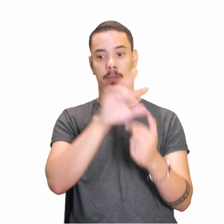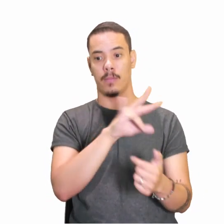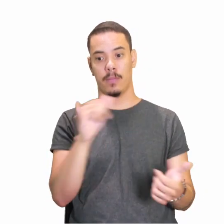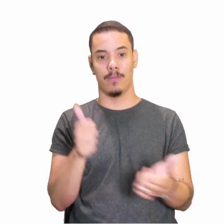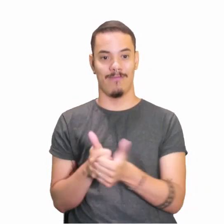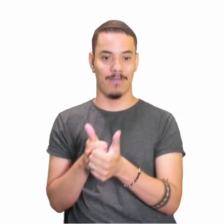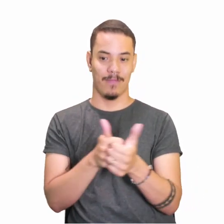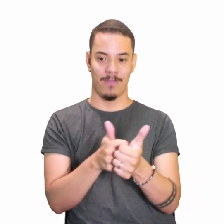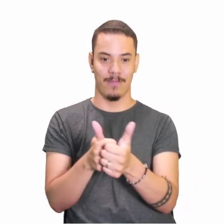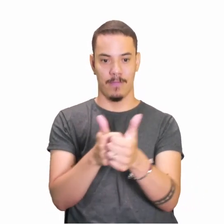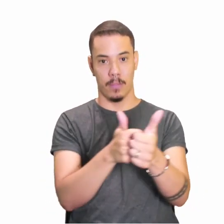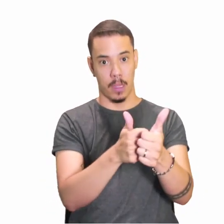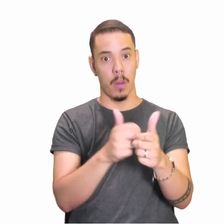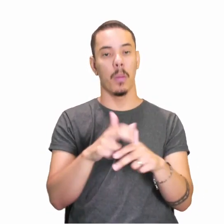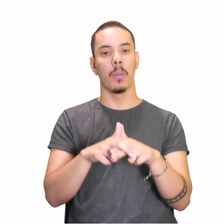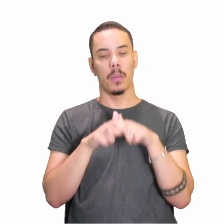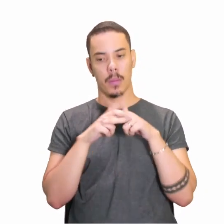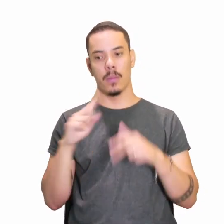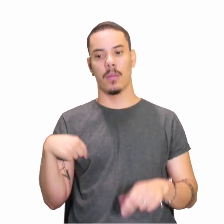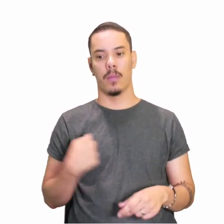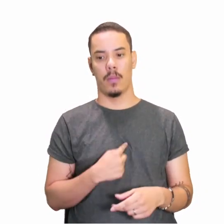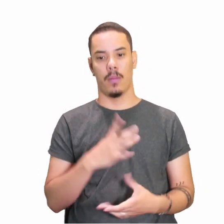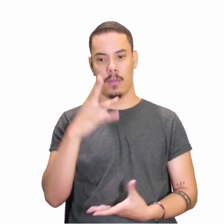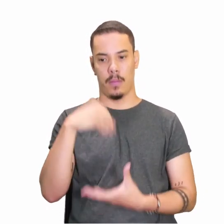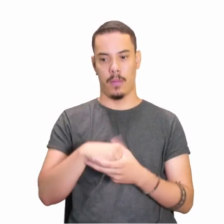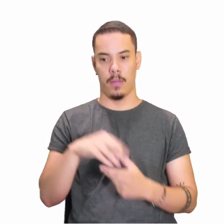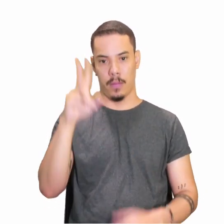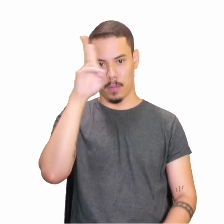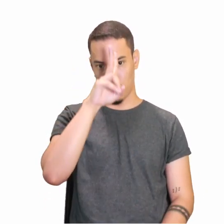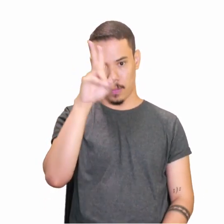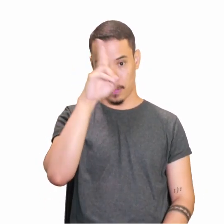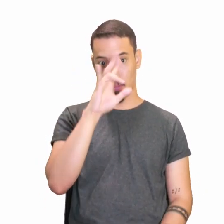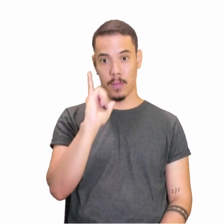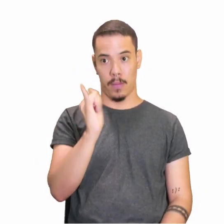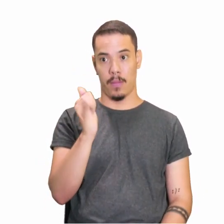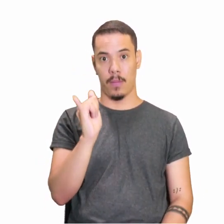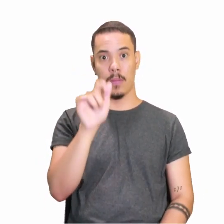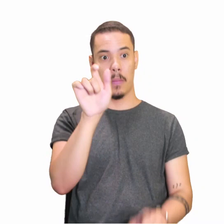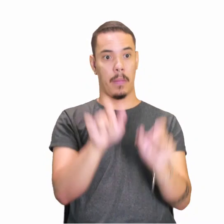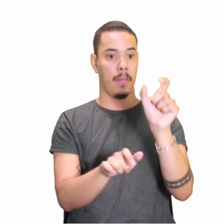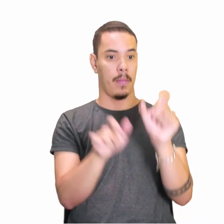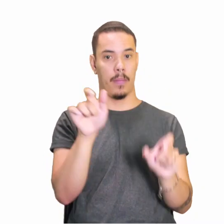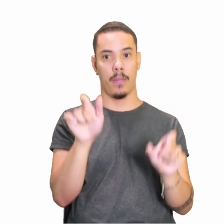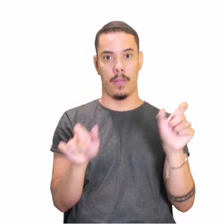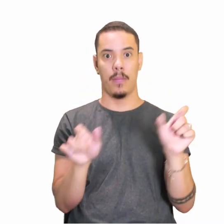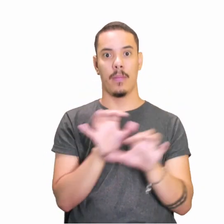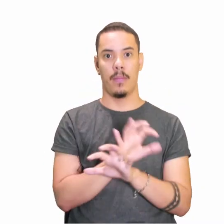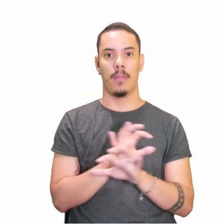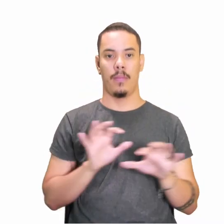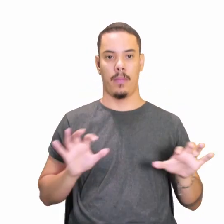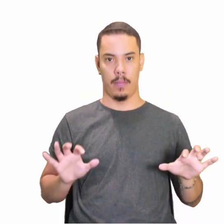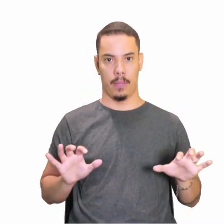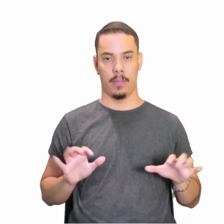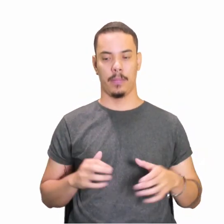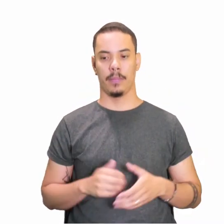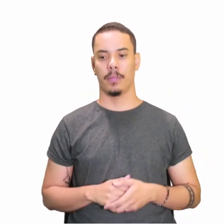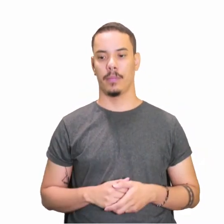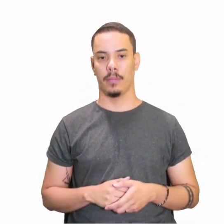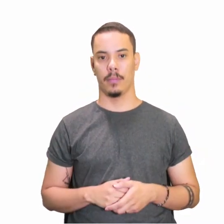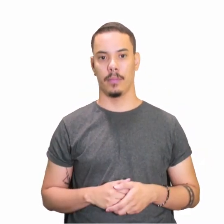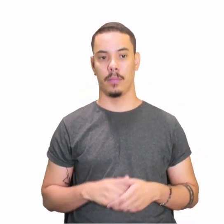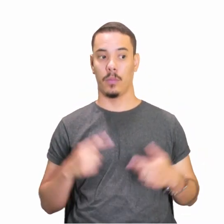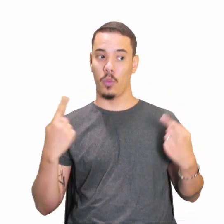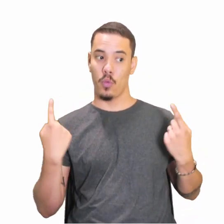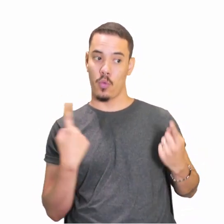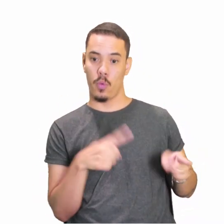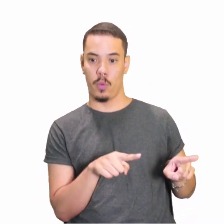assim? Então, por isso que nós temos na narrativa esses personagens diferenciados. O que é contra,